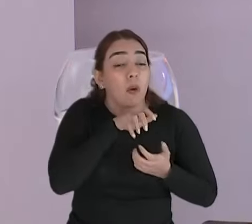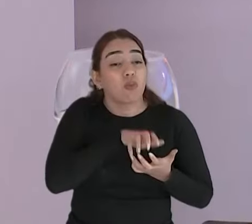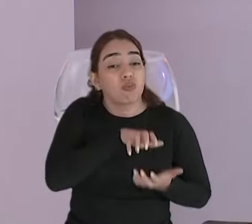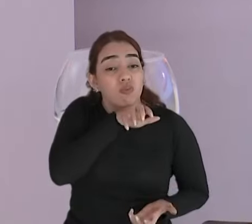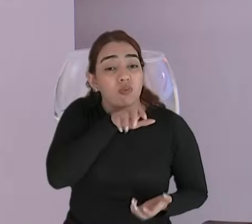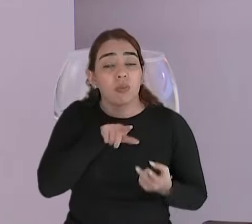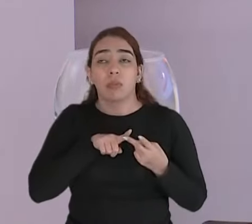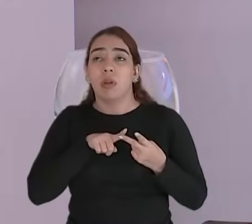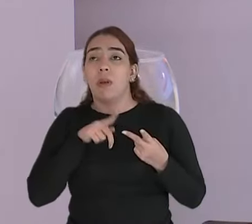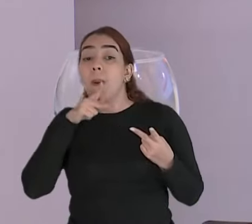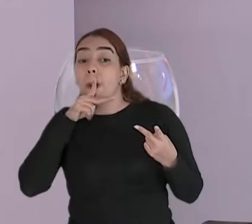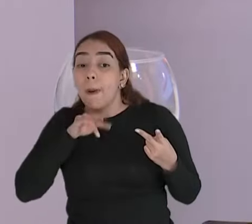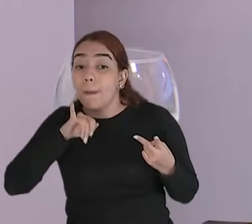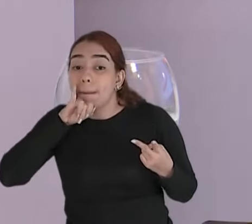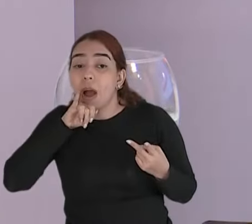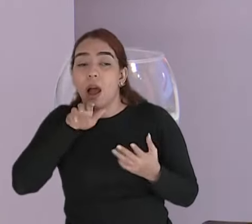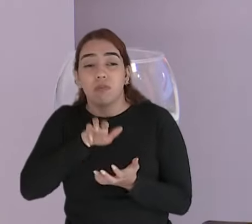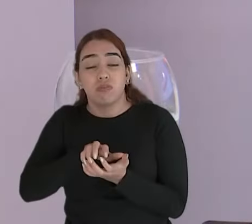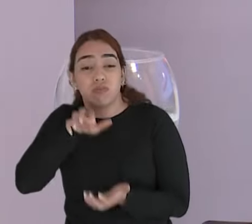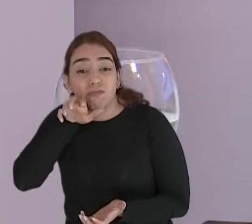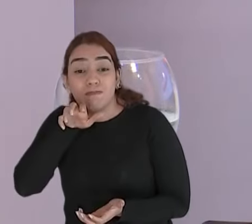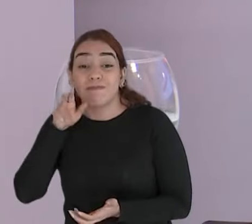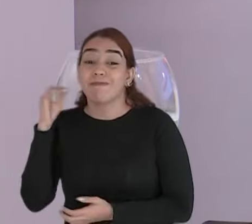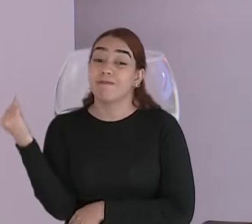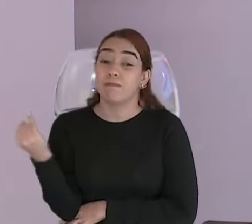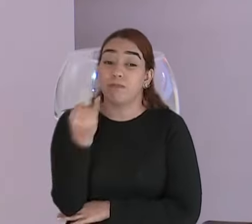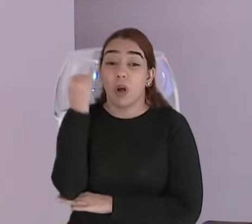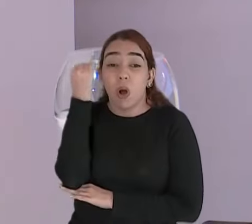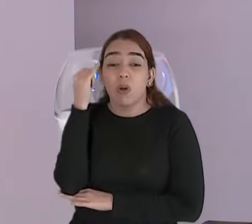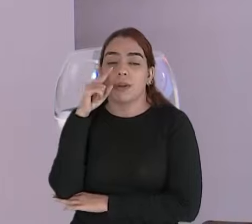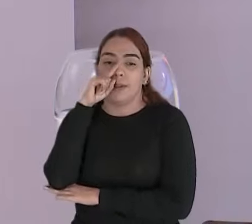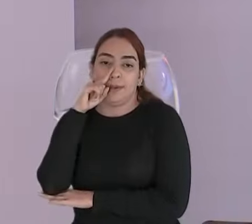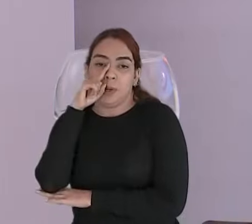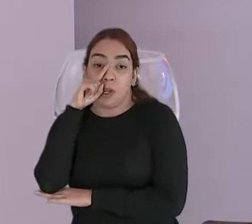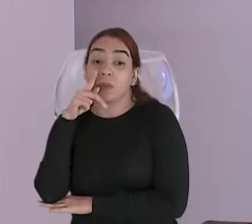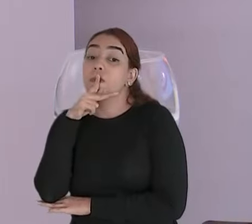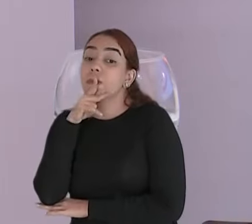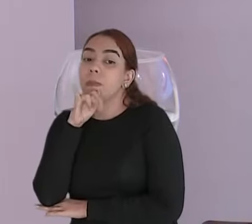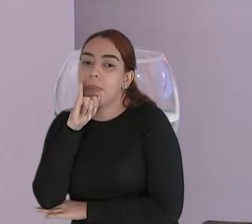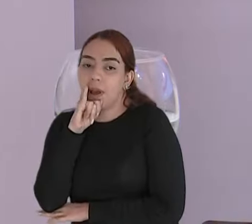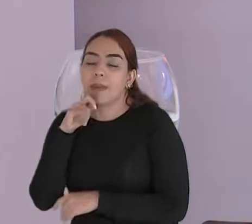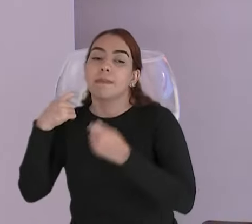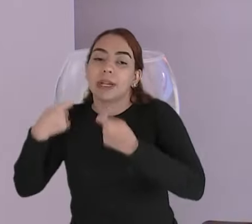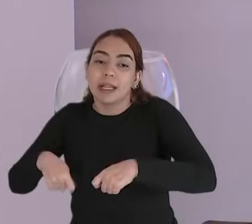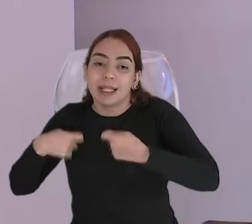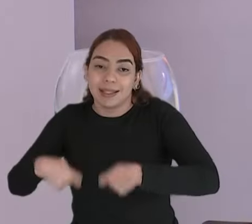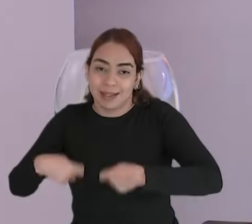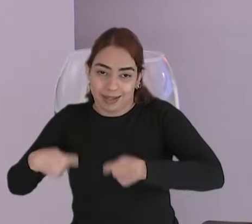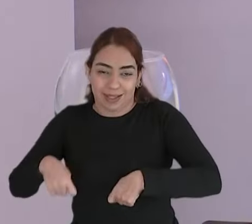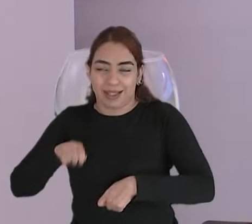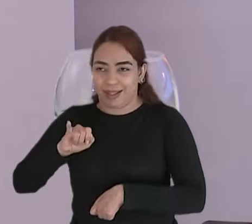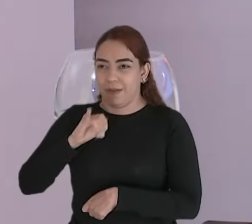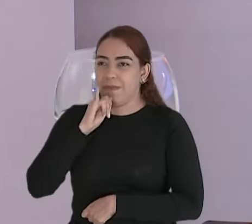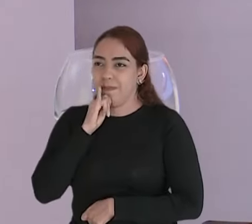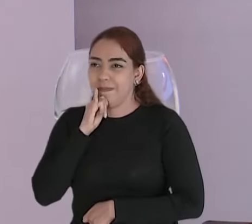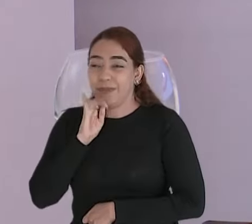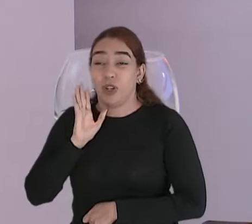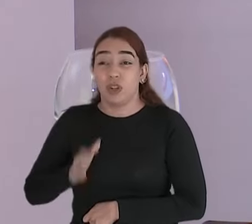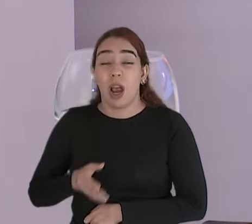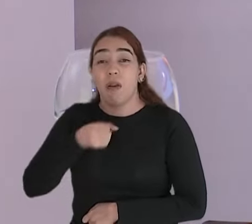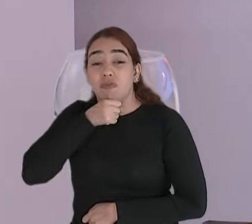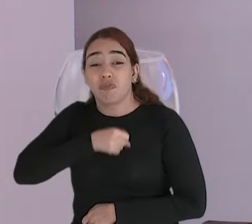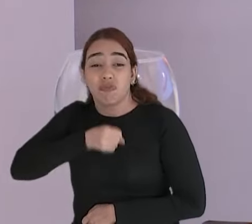ainda mais importante do que a idade materna. tem ainda um aumenta a chance ainda